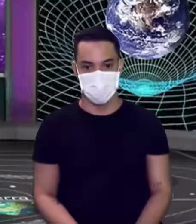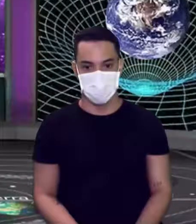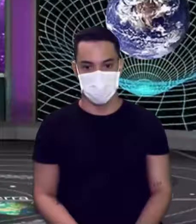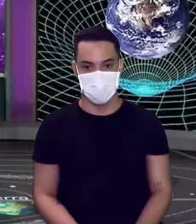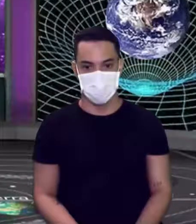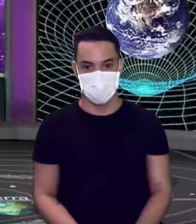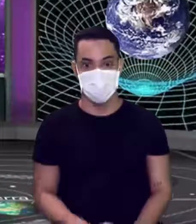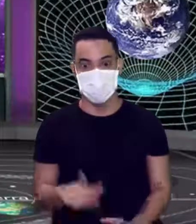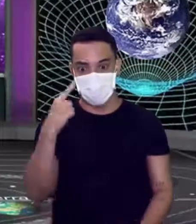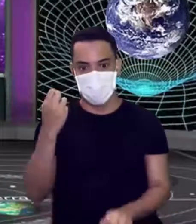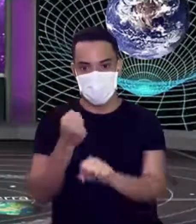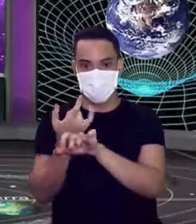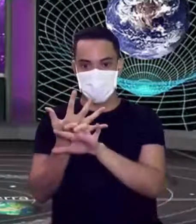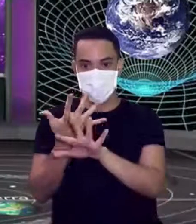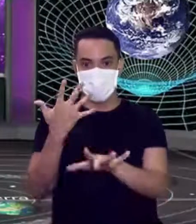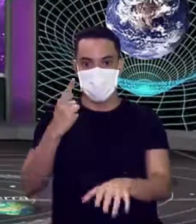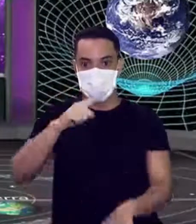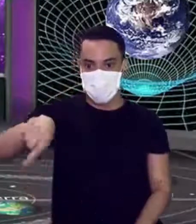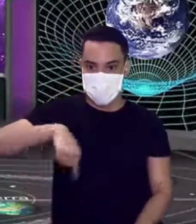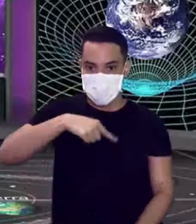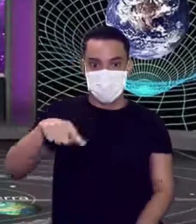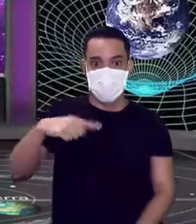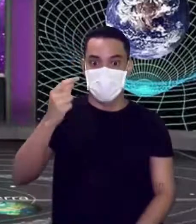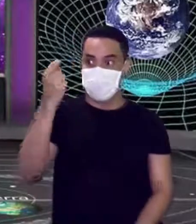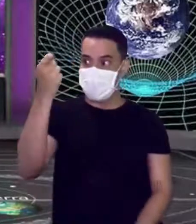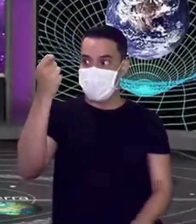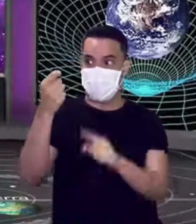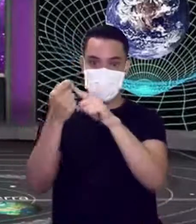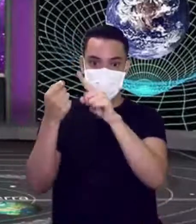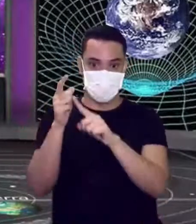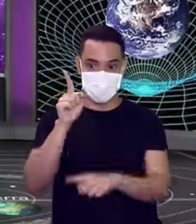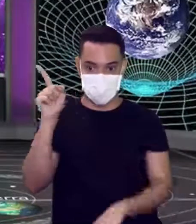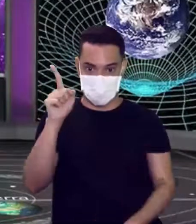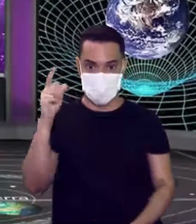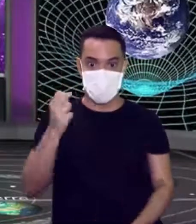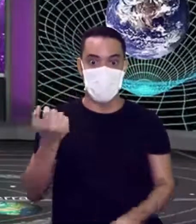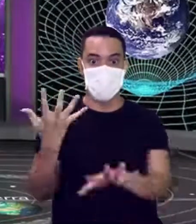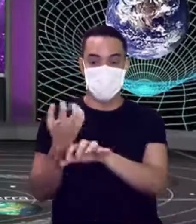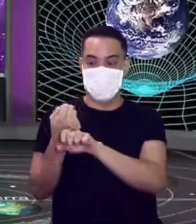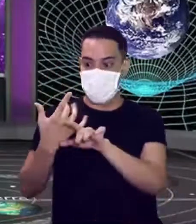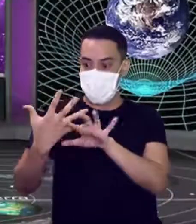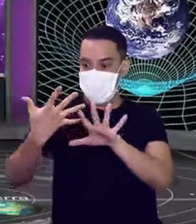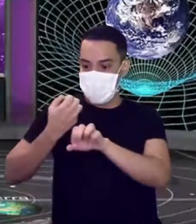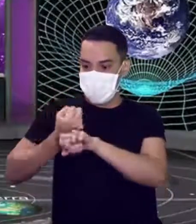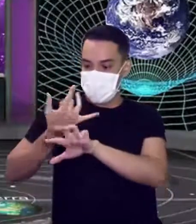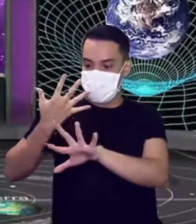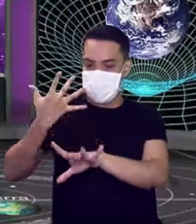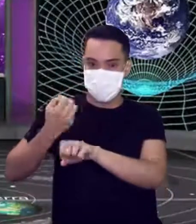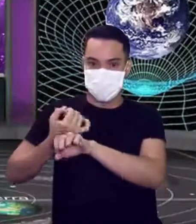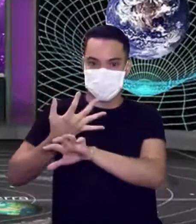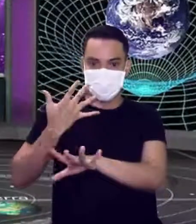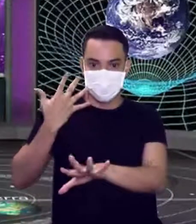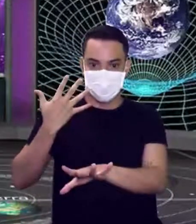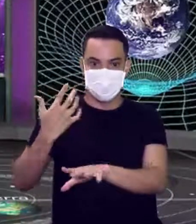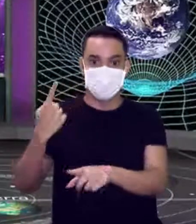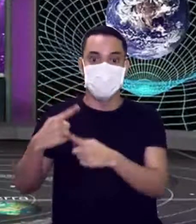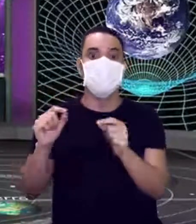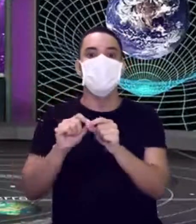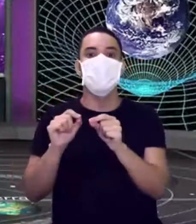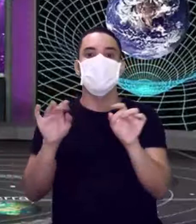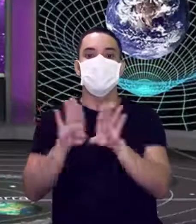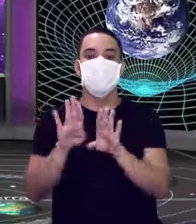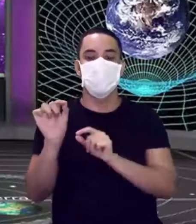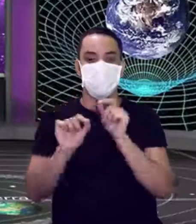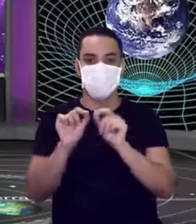vendo que eu estou repelindo? O que está acontecendo? O excesso de cargas daqui estão repelindo as cargas de mesmo sinal do meu canudinho. O que eu posso fazer também,